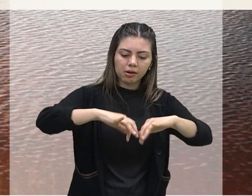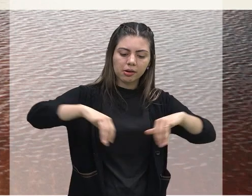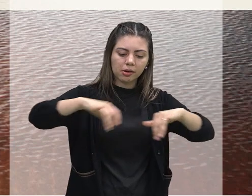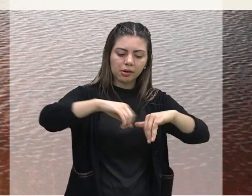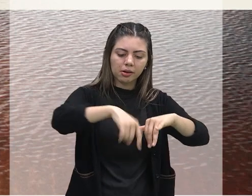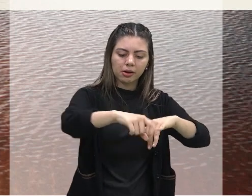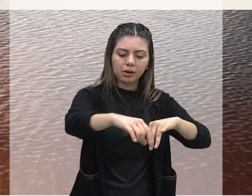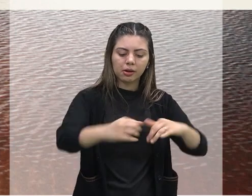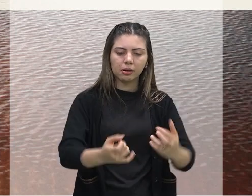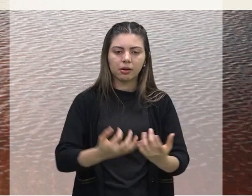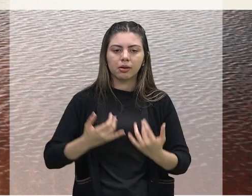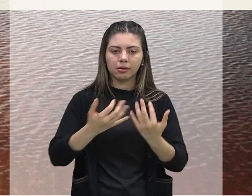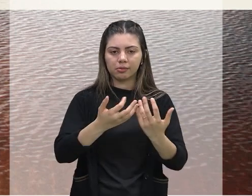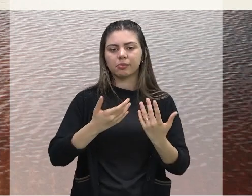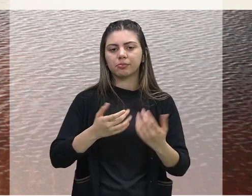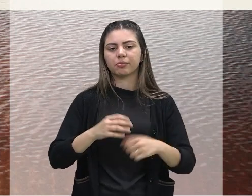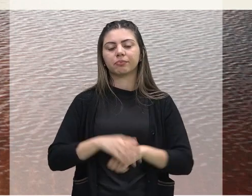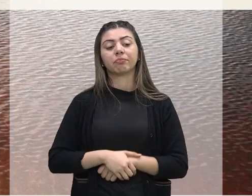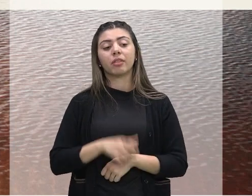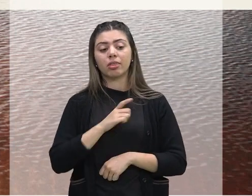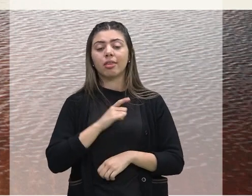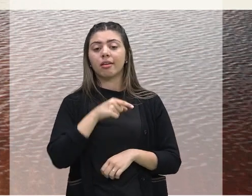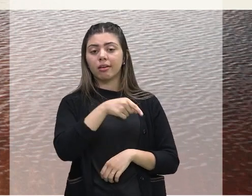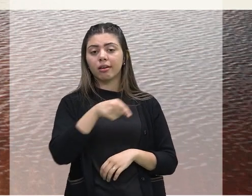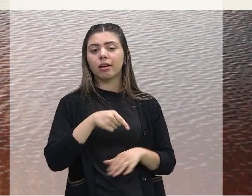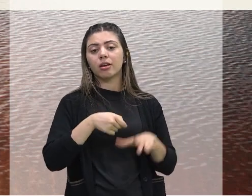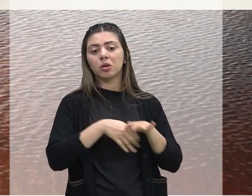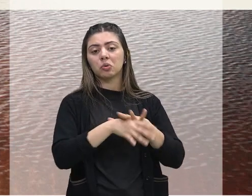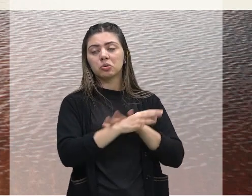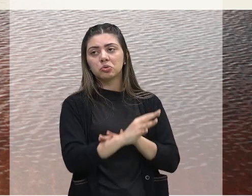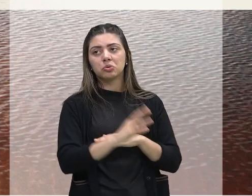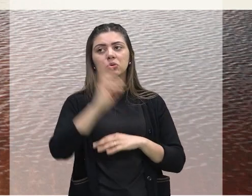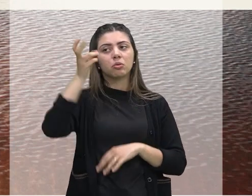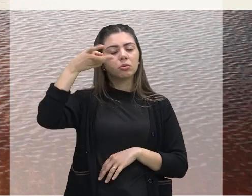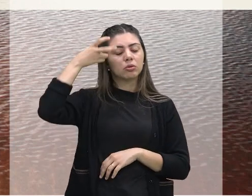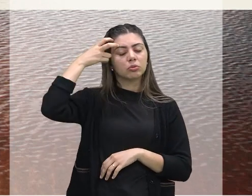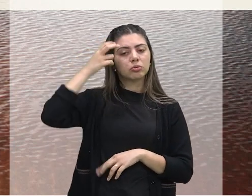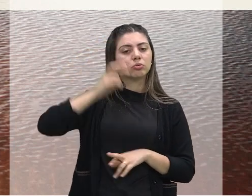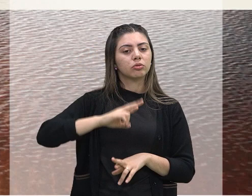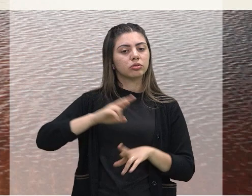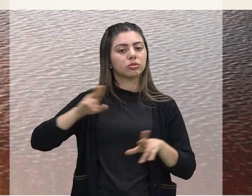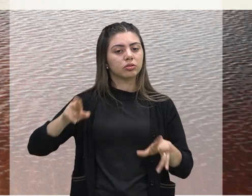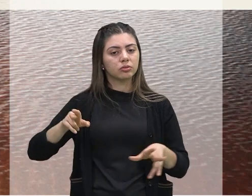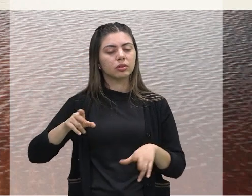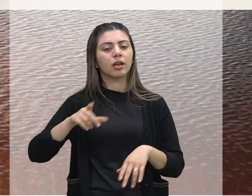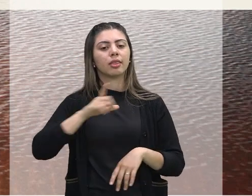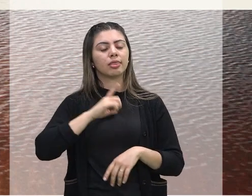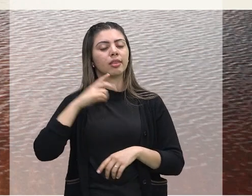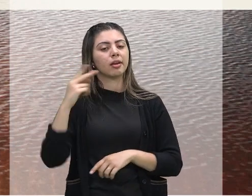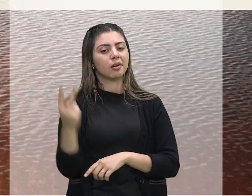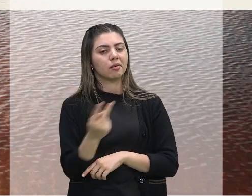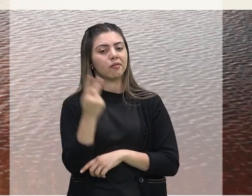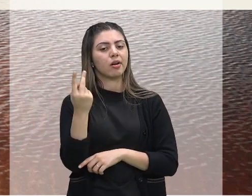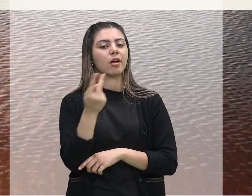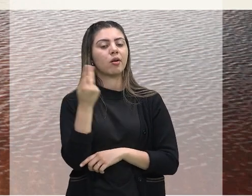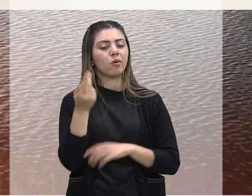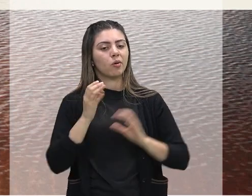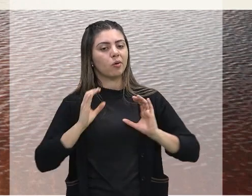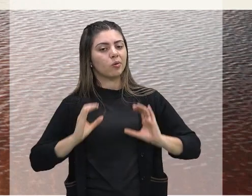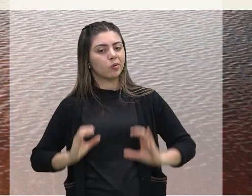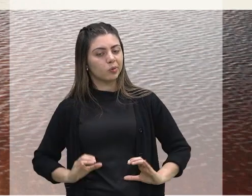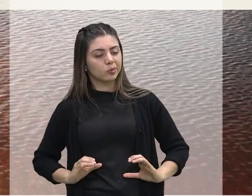né? Tem seus costumes, modo de ser, tem seus valores, tem suas